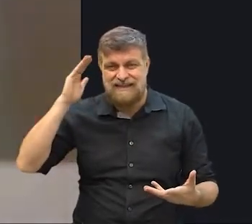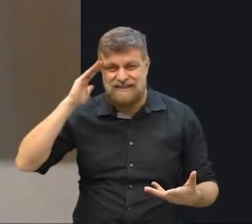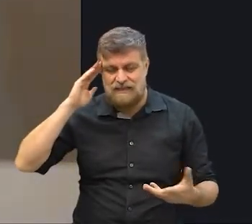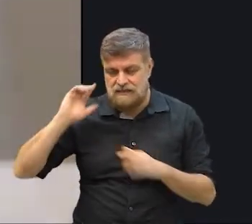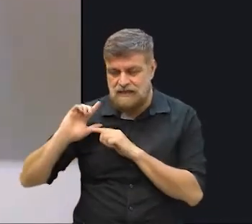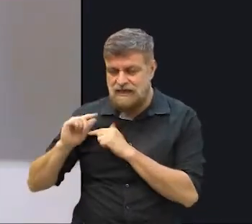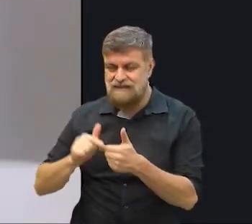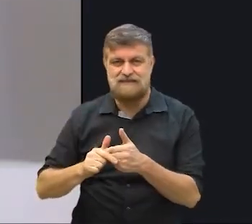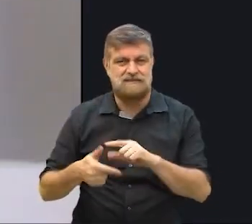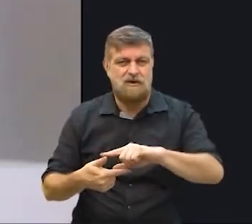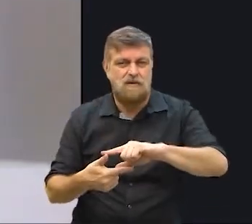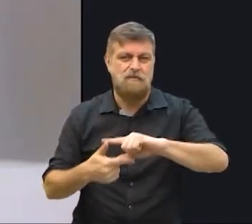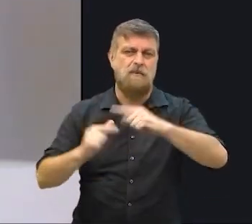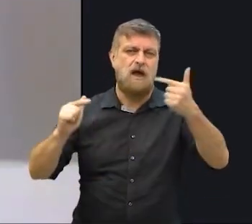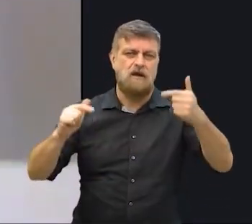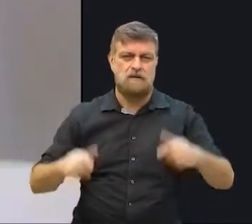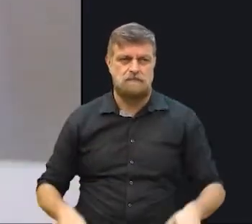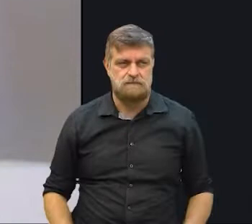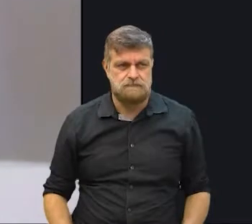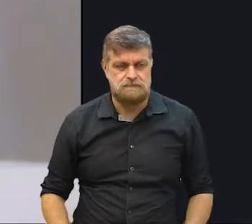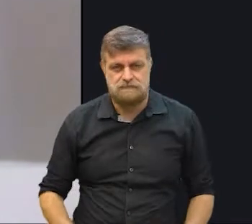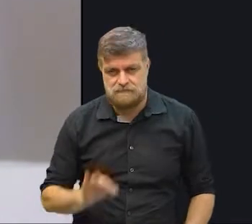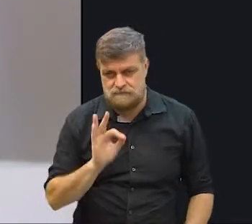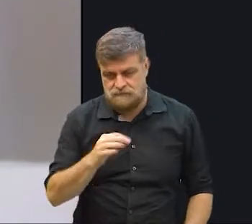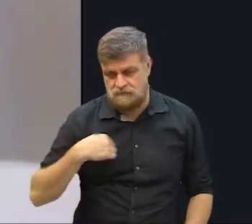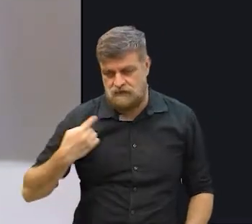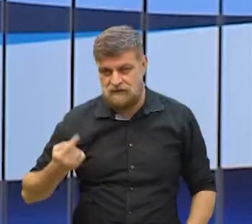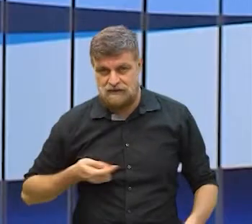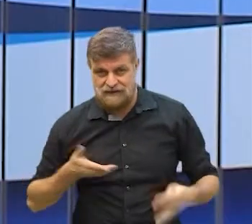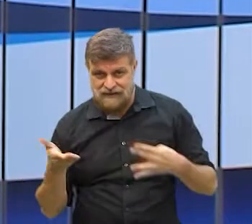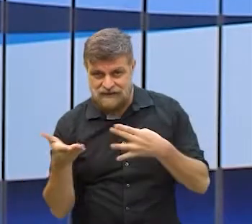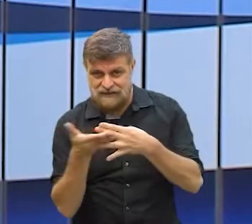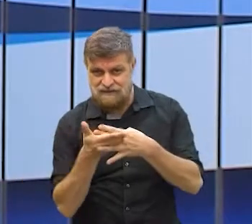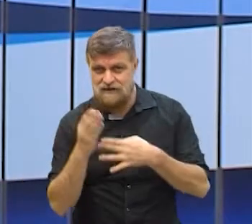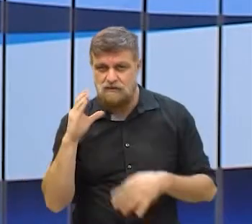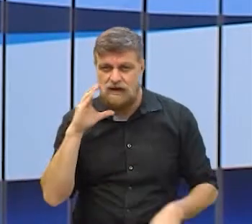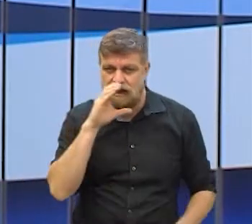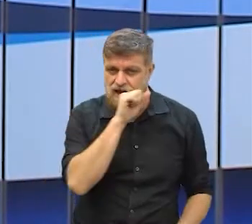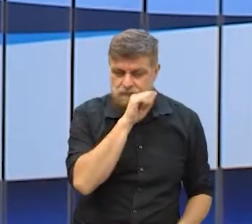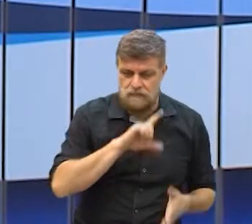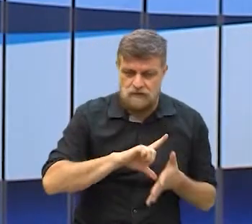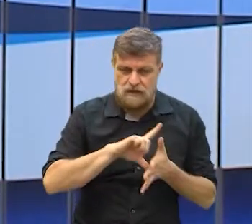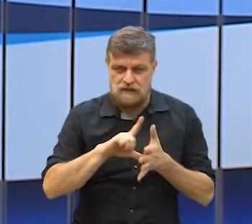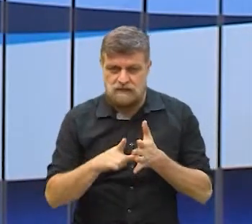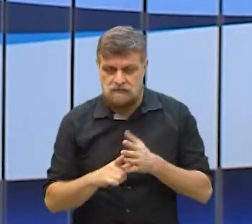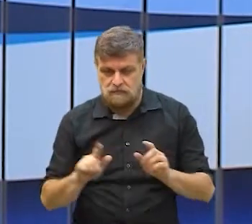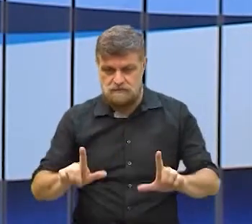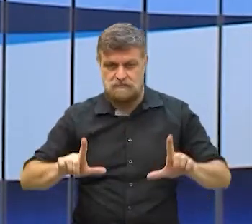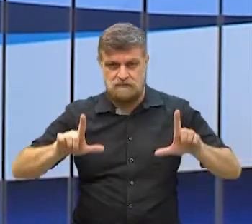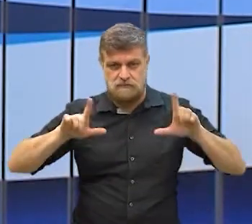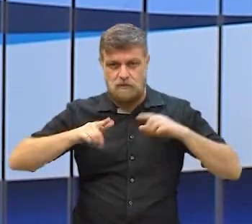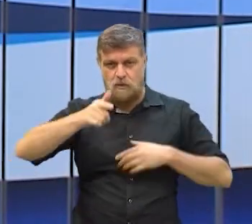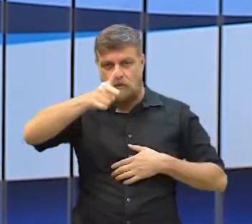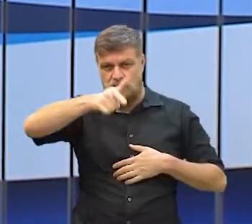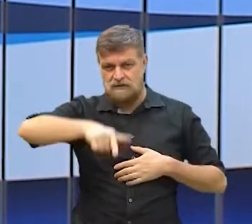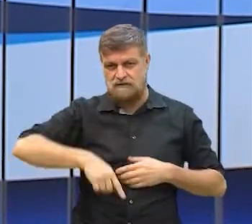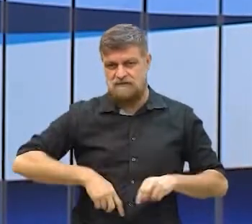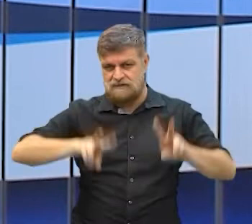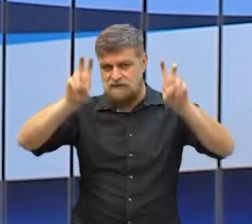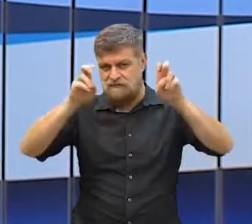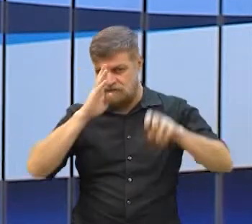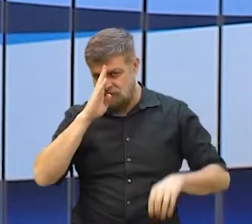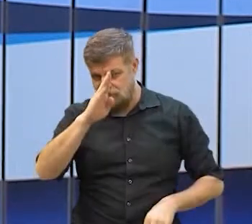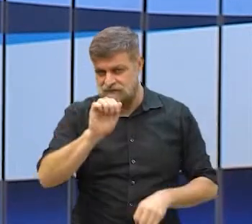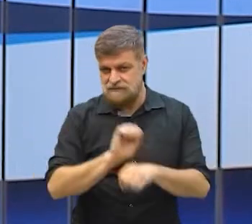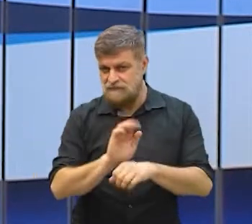entender novos ares, novas janelas possíveis. Tá certo, então a gente vai para um breve intervalo e já já a